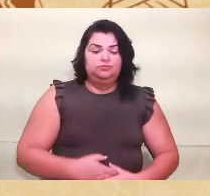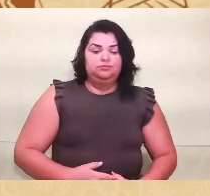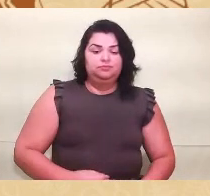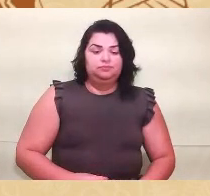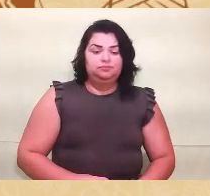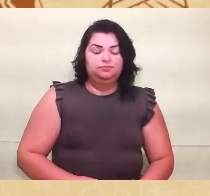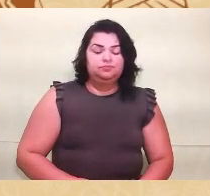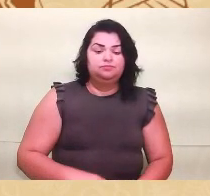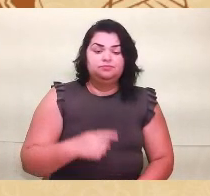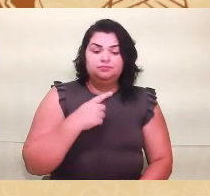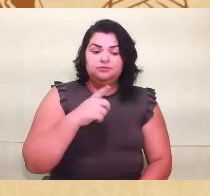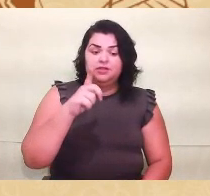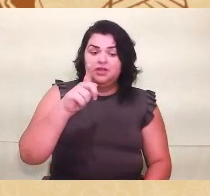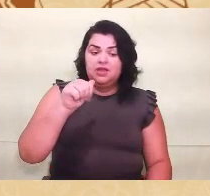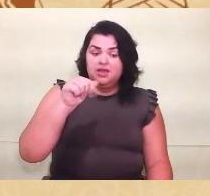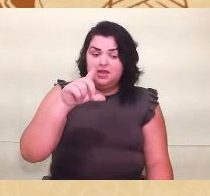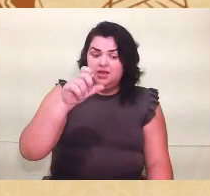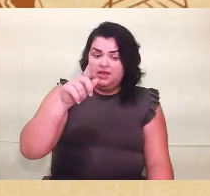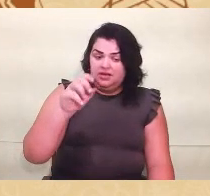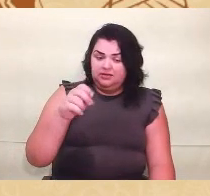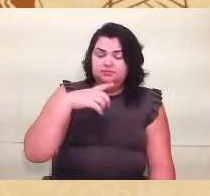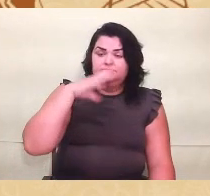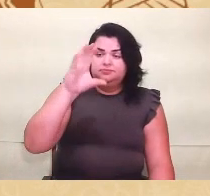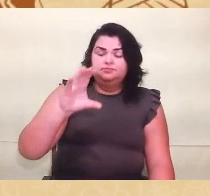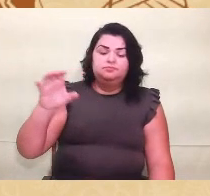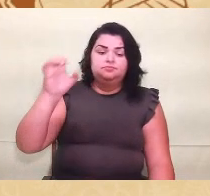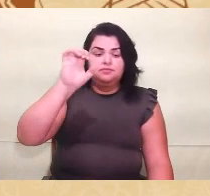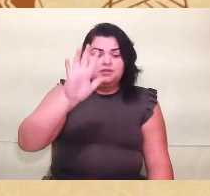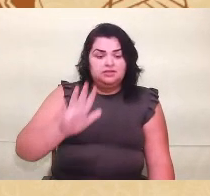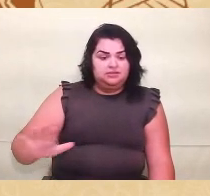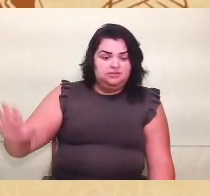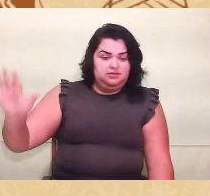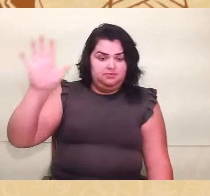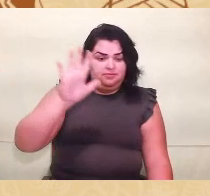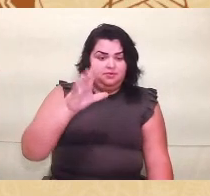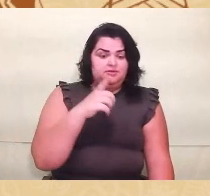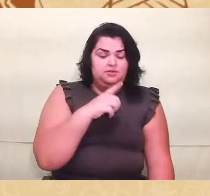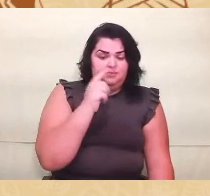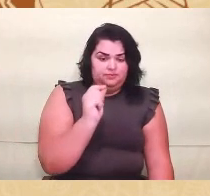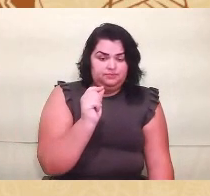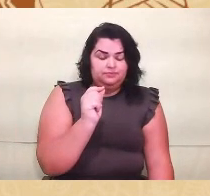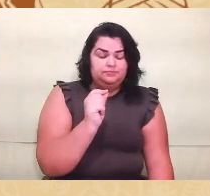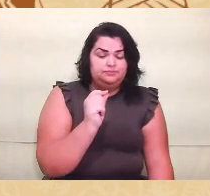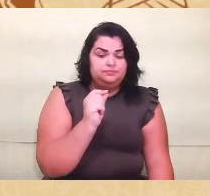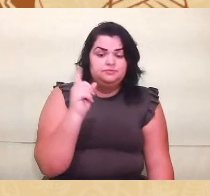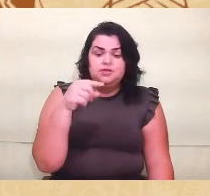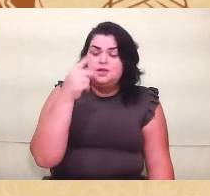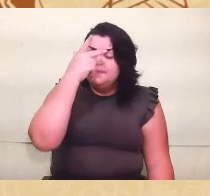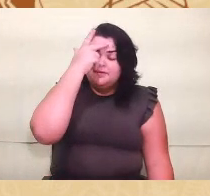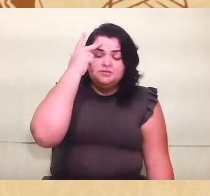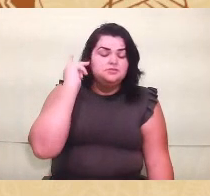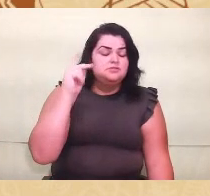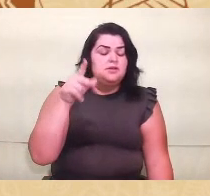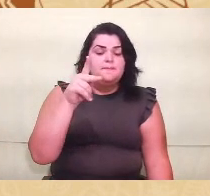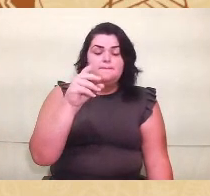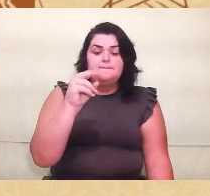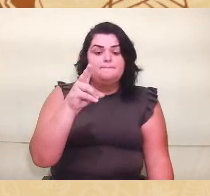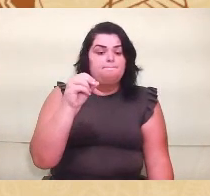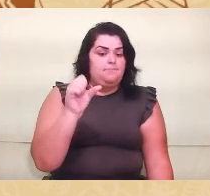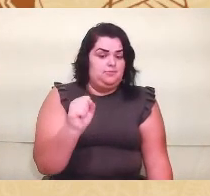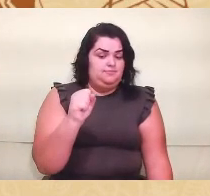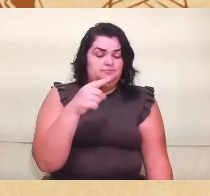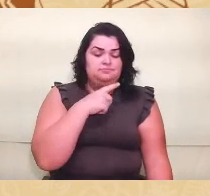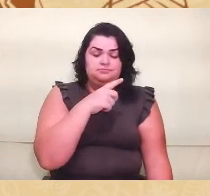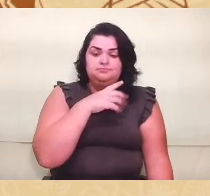o galego, o catalão na Espanha, o basco, nós somos povos. Na